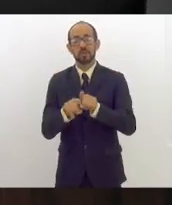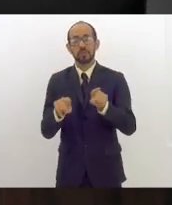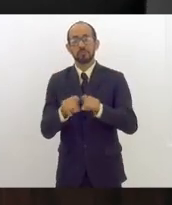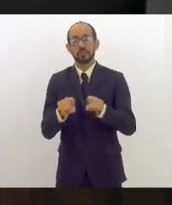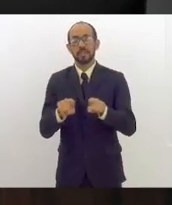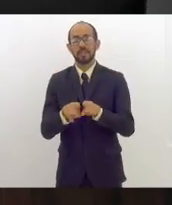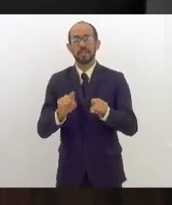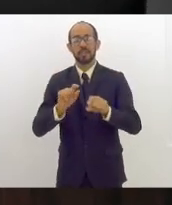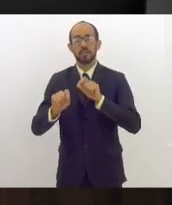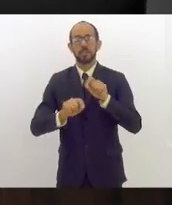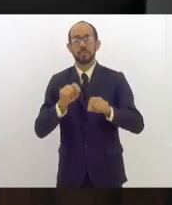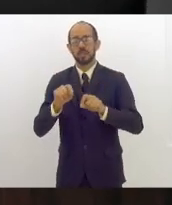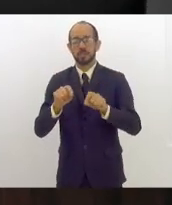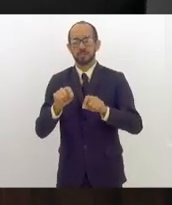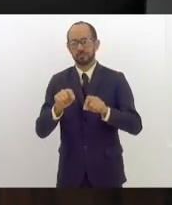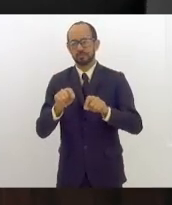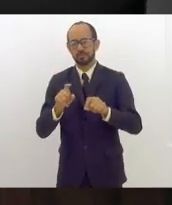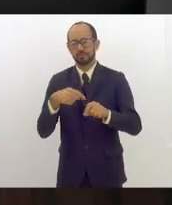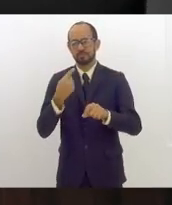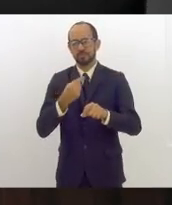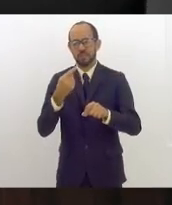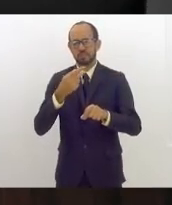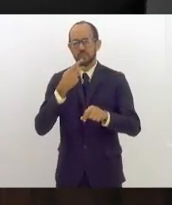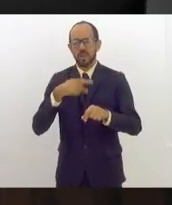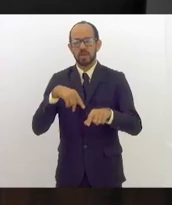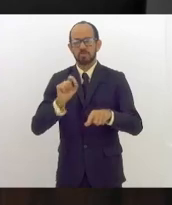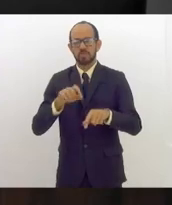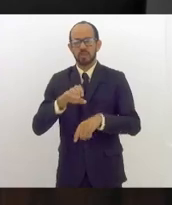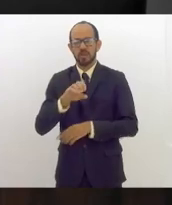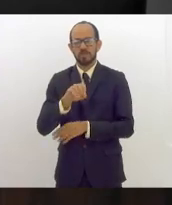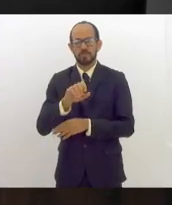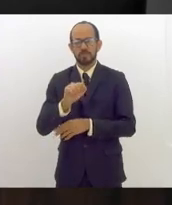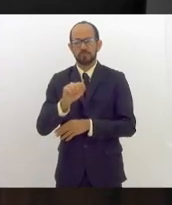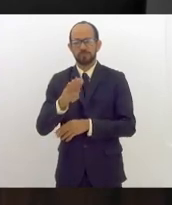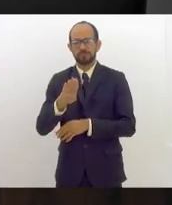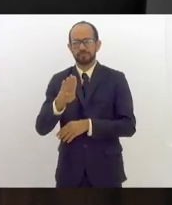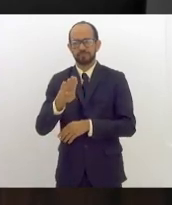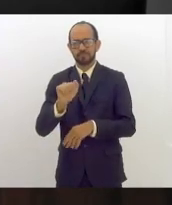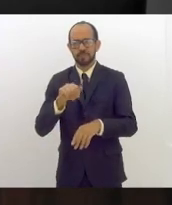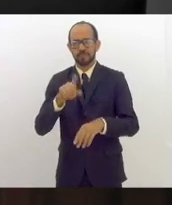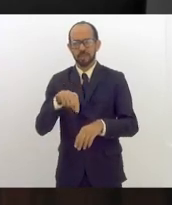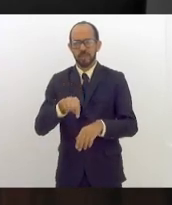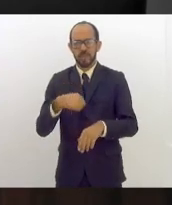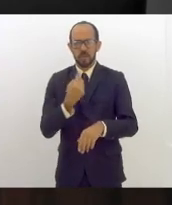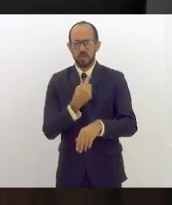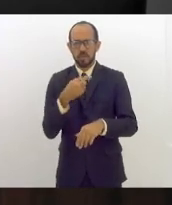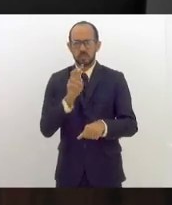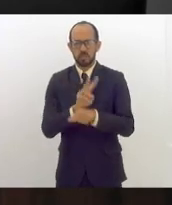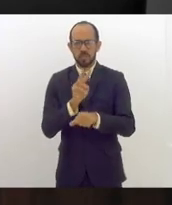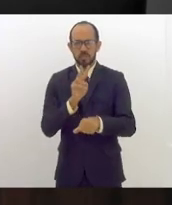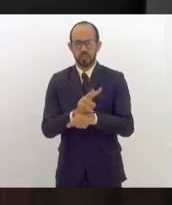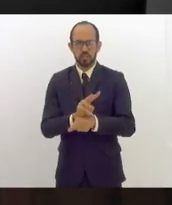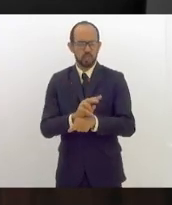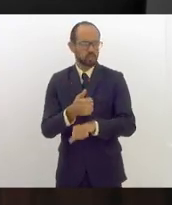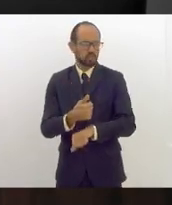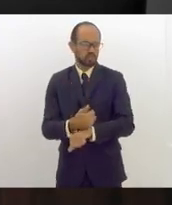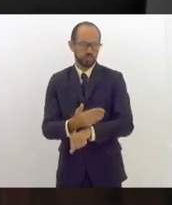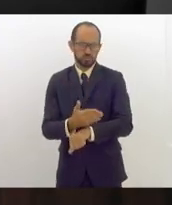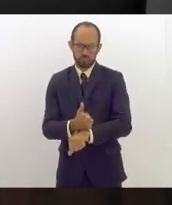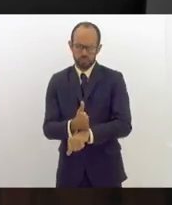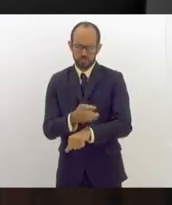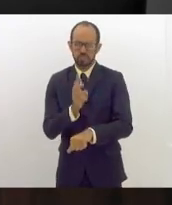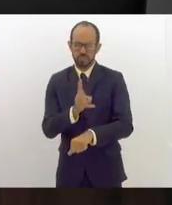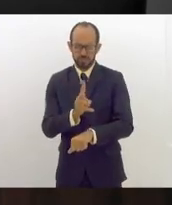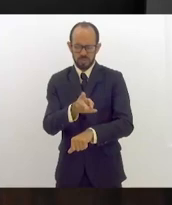falou da OAB que é a nossa guardiã que está presente em todos os momentos difíceis da